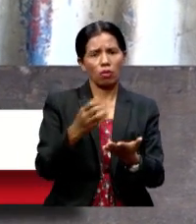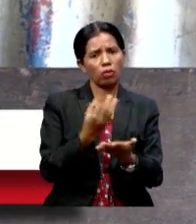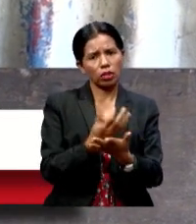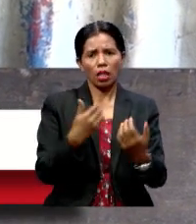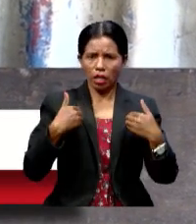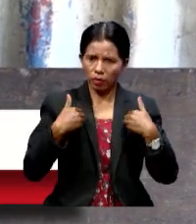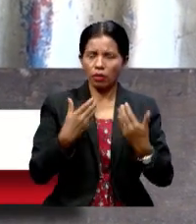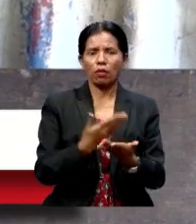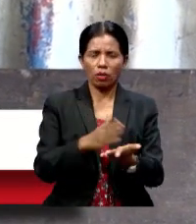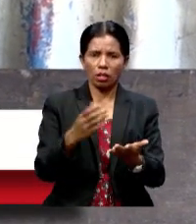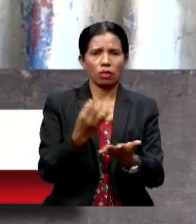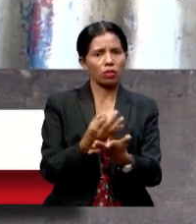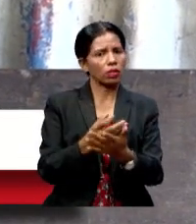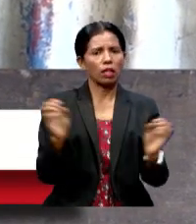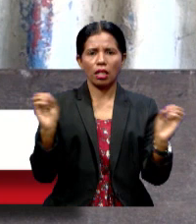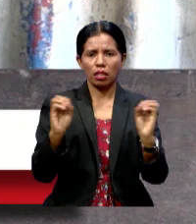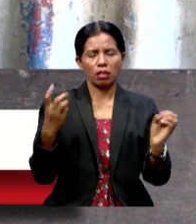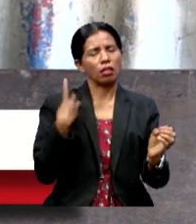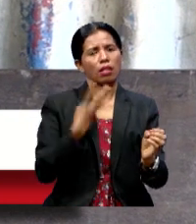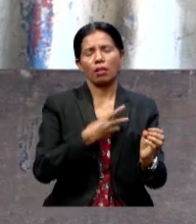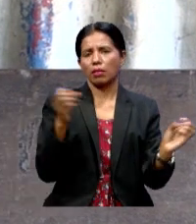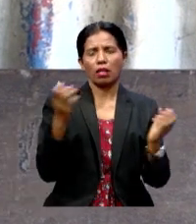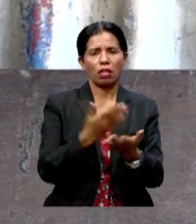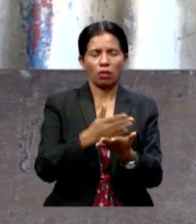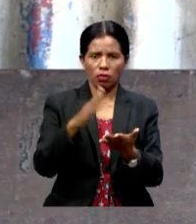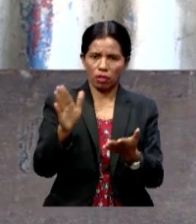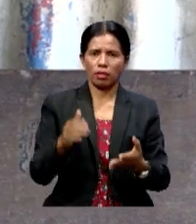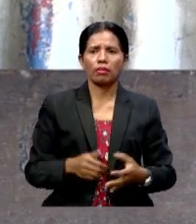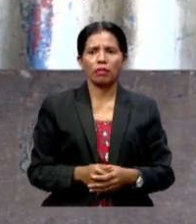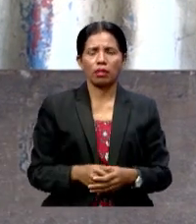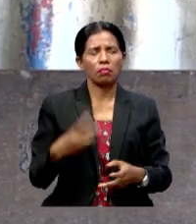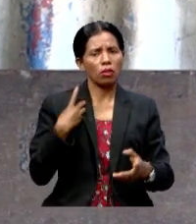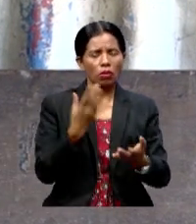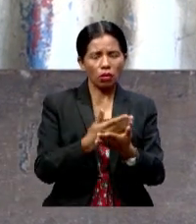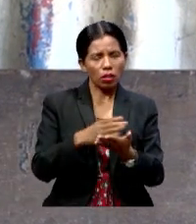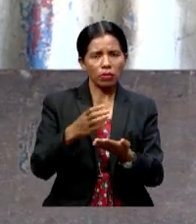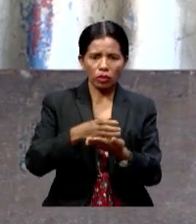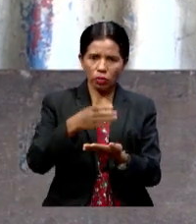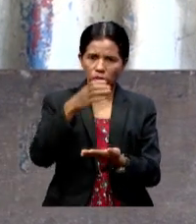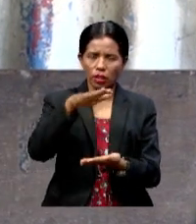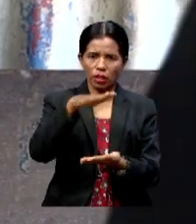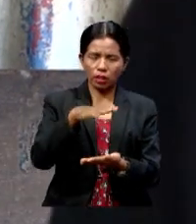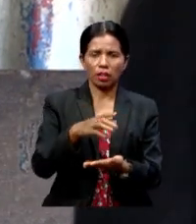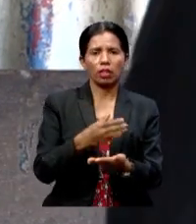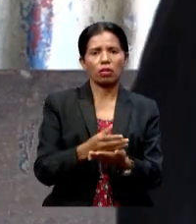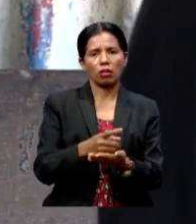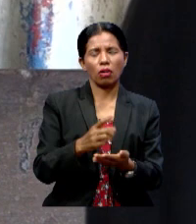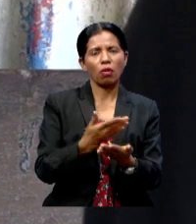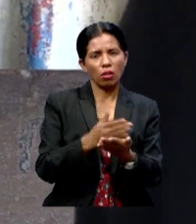ita. Hola, knau. Aknau, tuli. Aknau, hana, saknau, klingkuli,